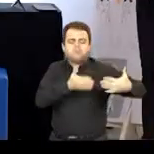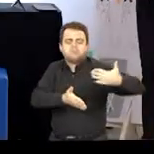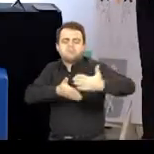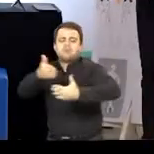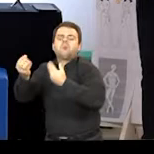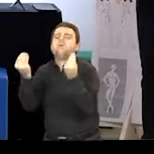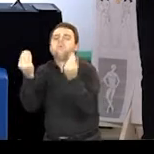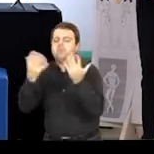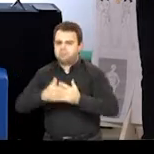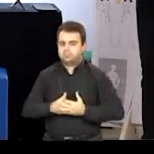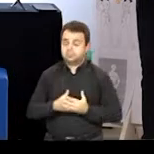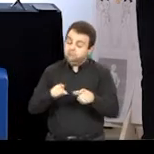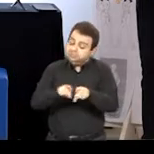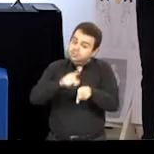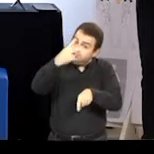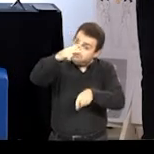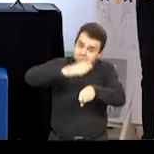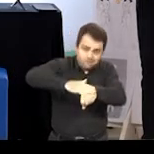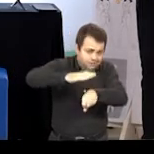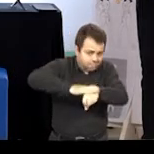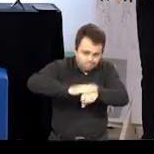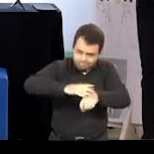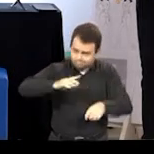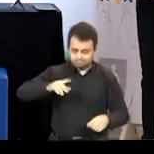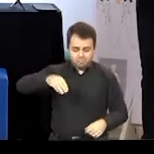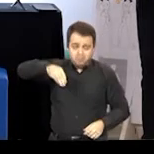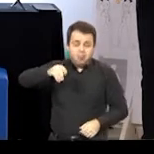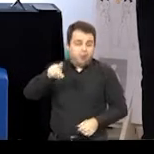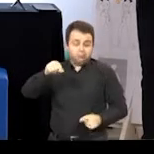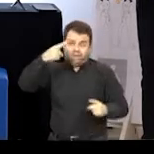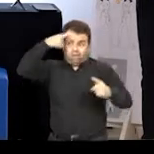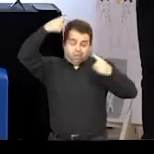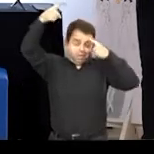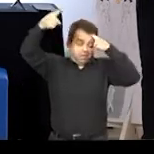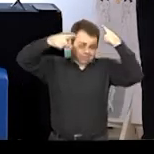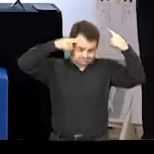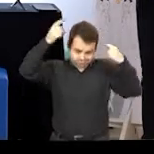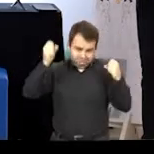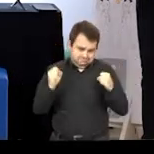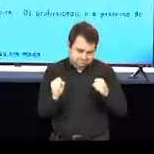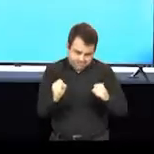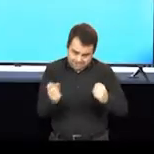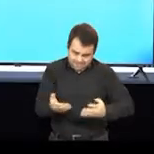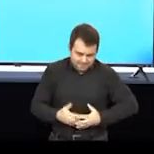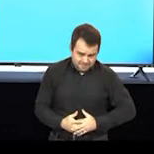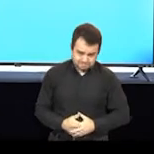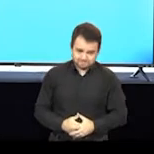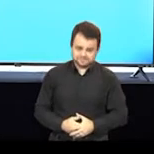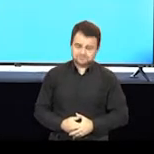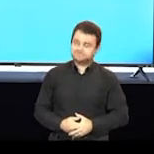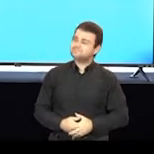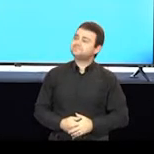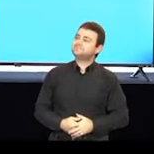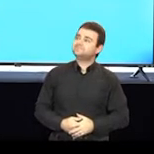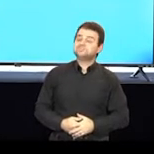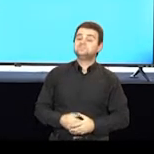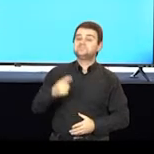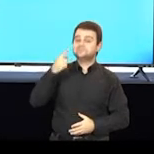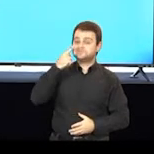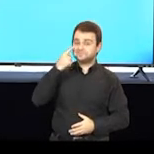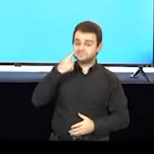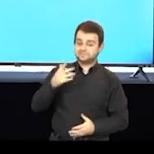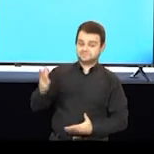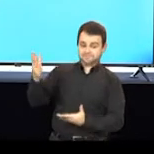pode também produzir moda, você pode inventar moda. Bom, mas o nosso recorte de